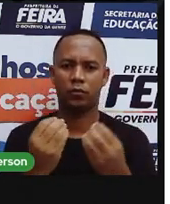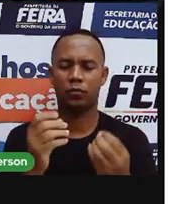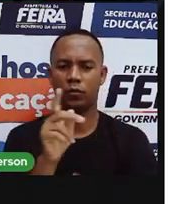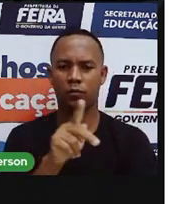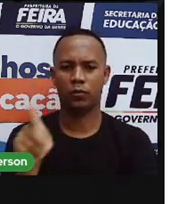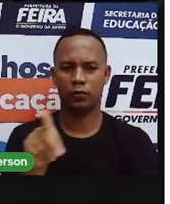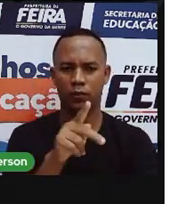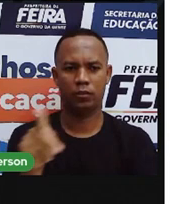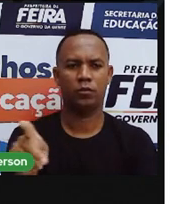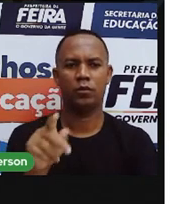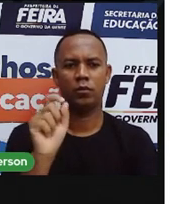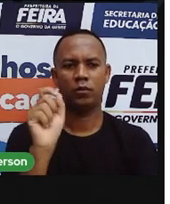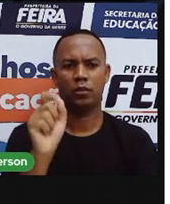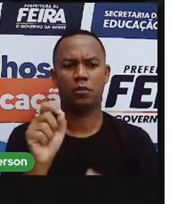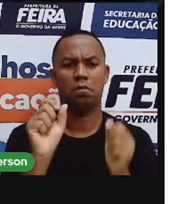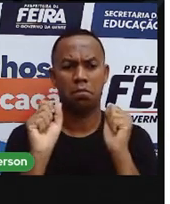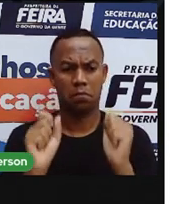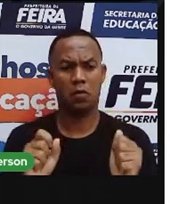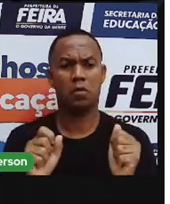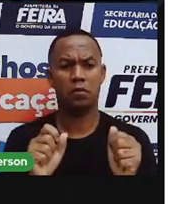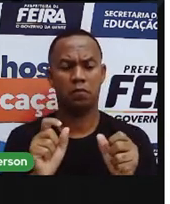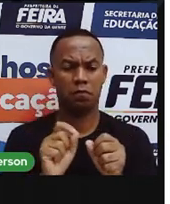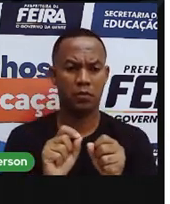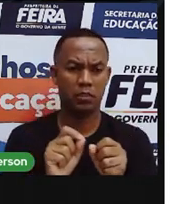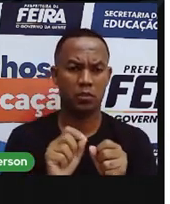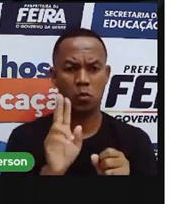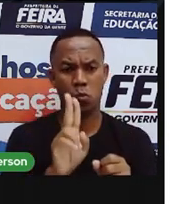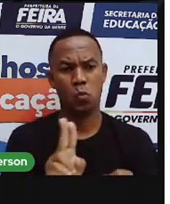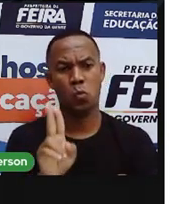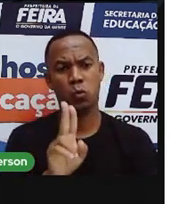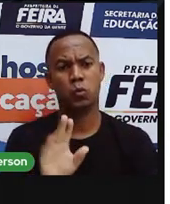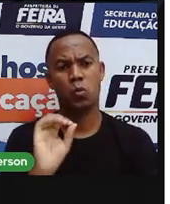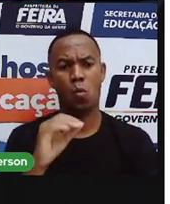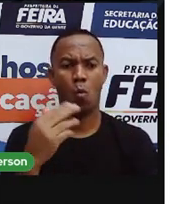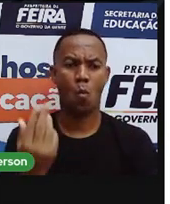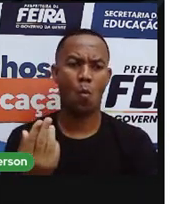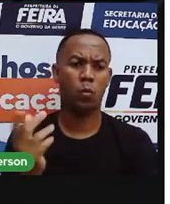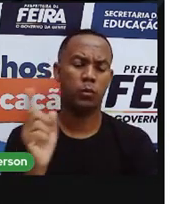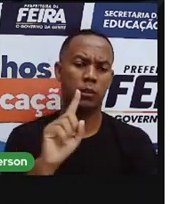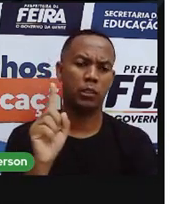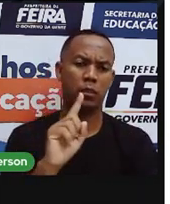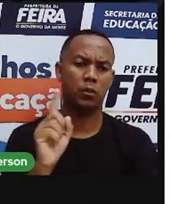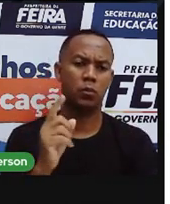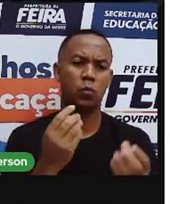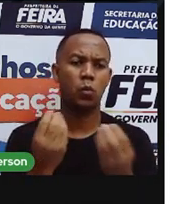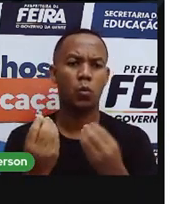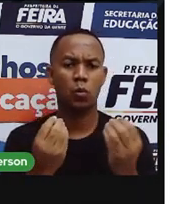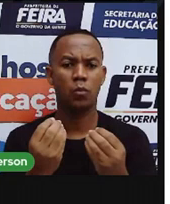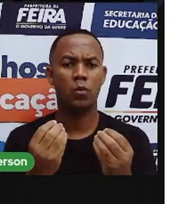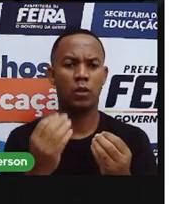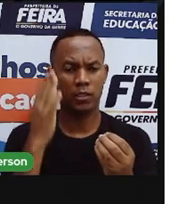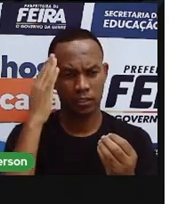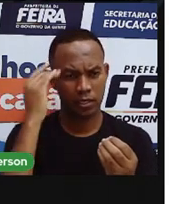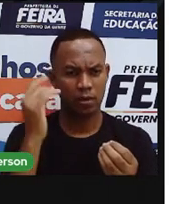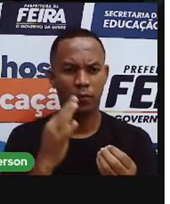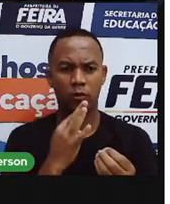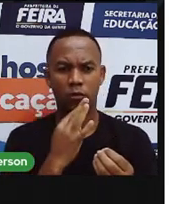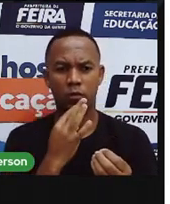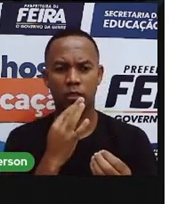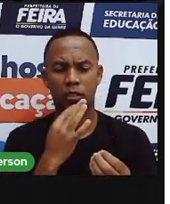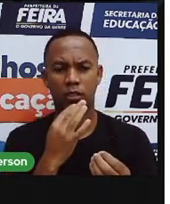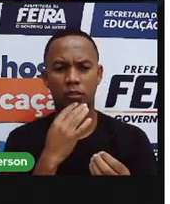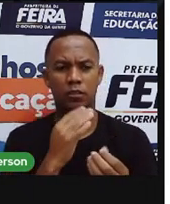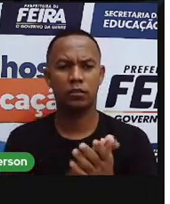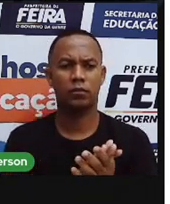de vocês, ele pode fazer uso dessa atividade ou não, porque é ele que conhece a turma, certo? Nós conhecemos